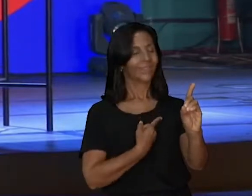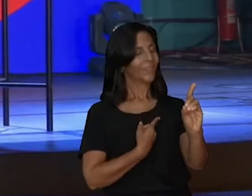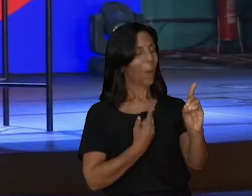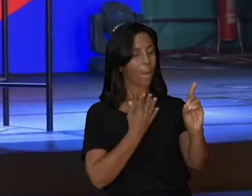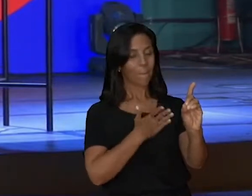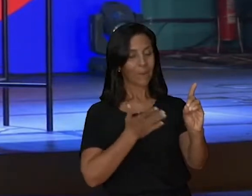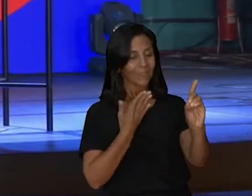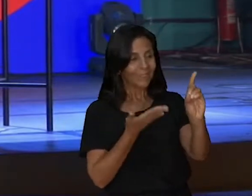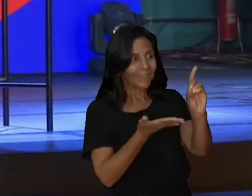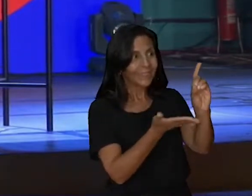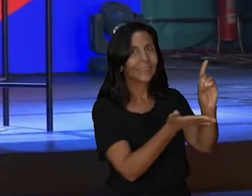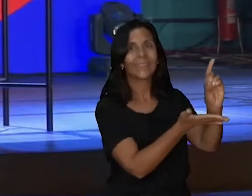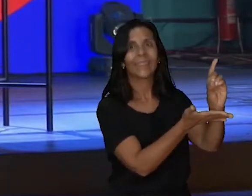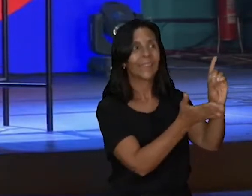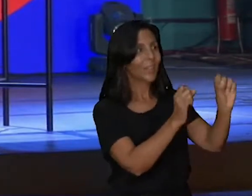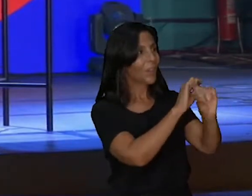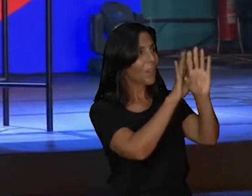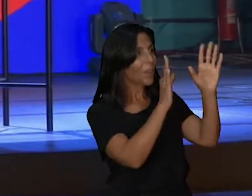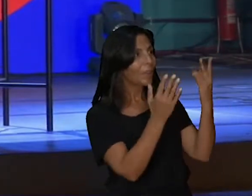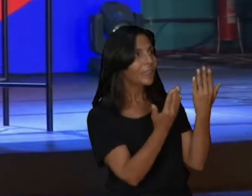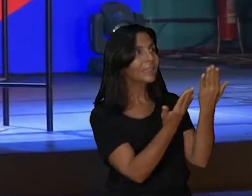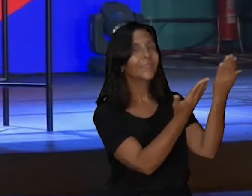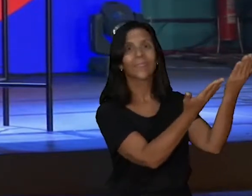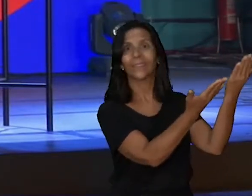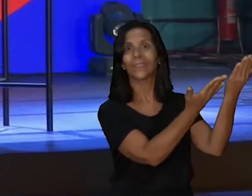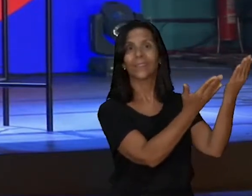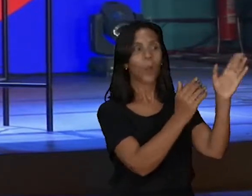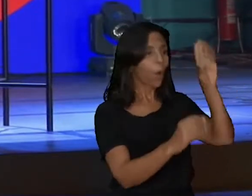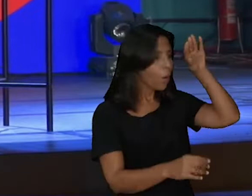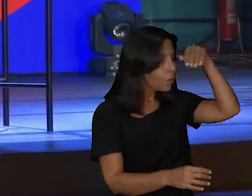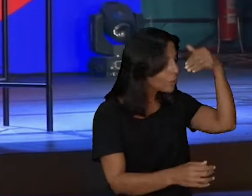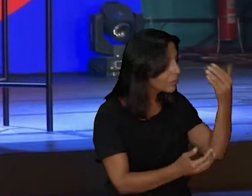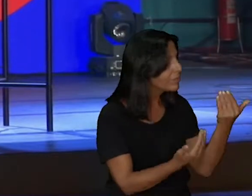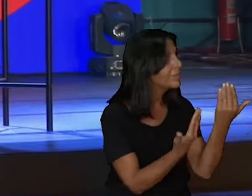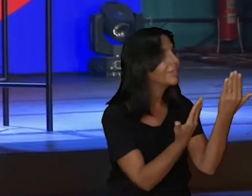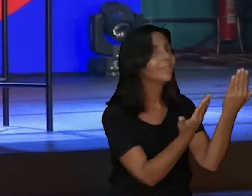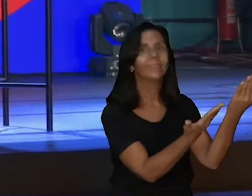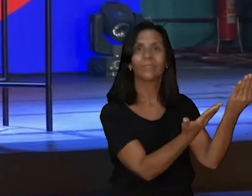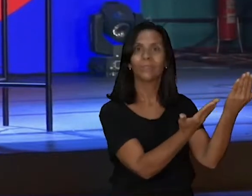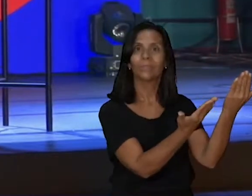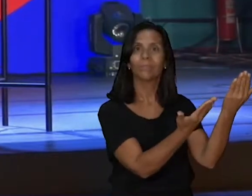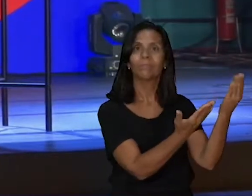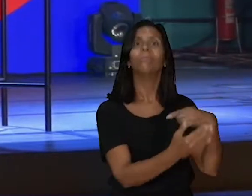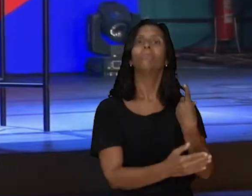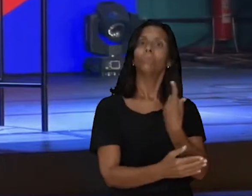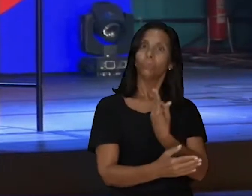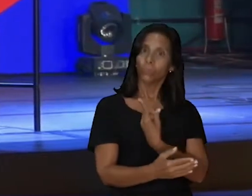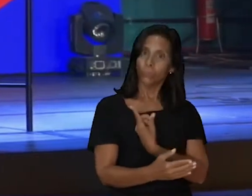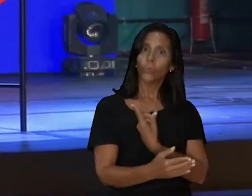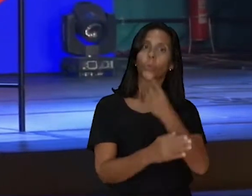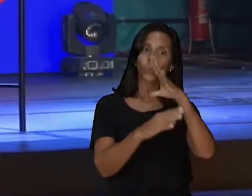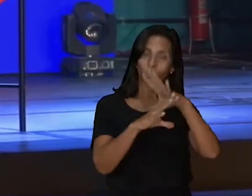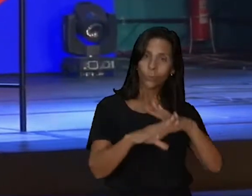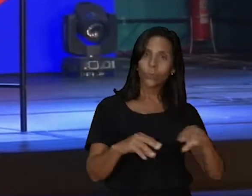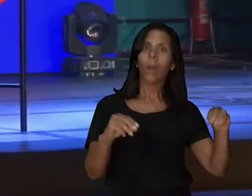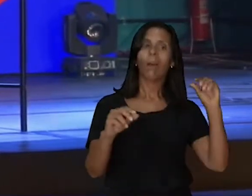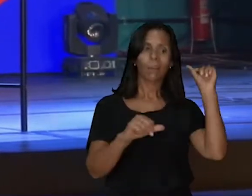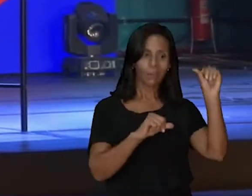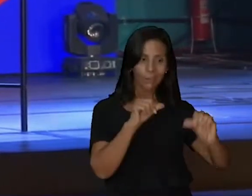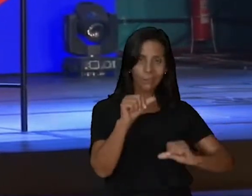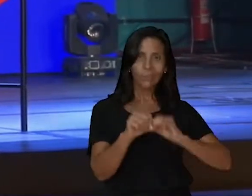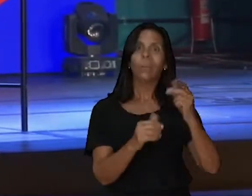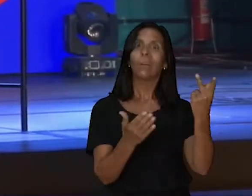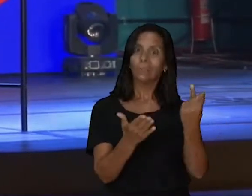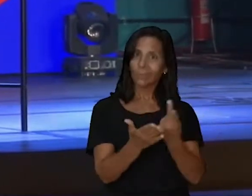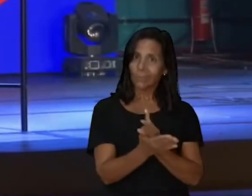prazer dEle, para a glória dEle, para a honra dEle, nós somos curados, nós somos transformados,